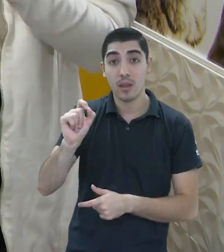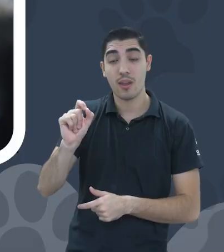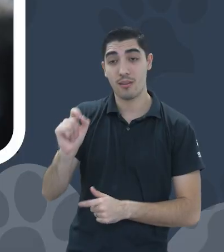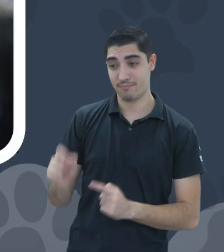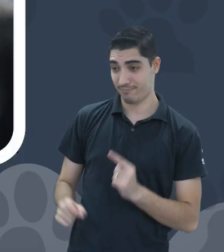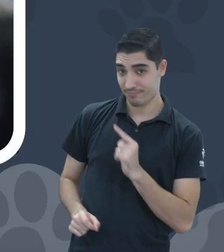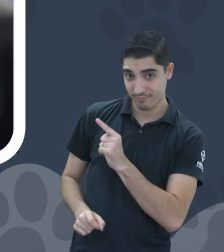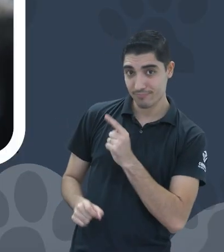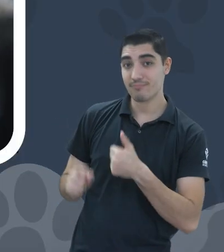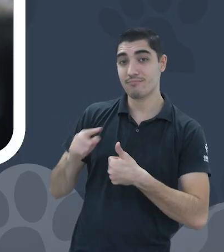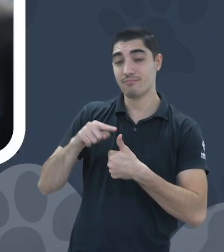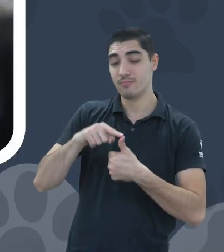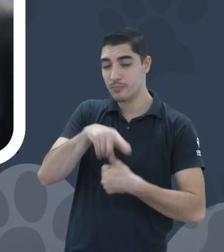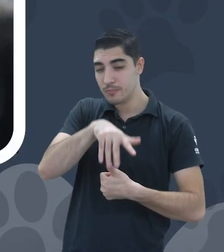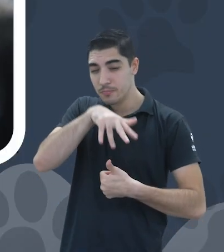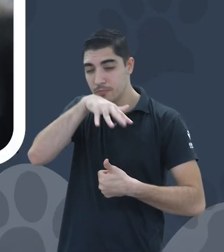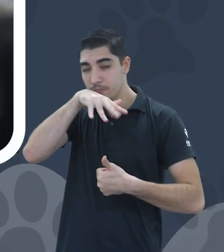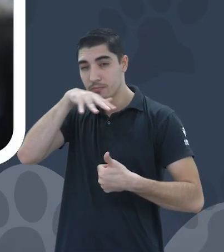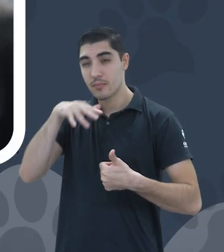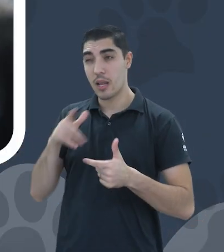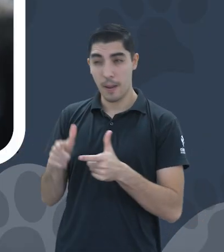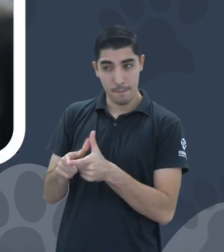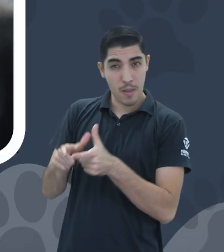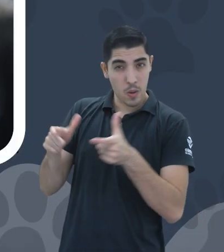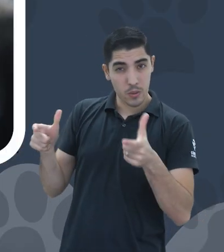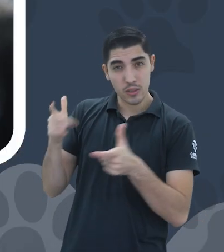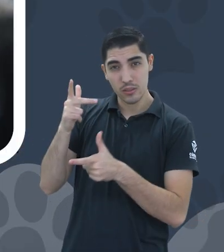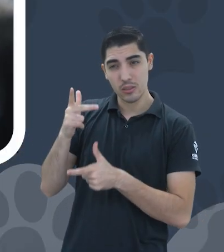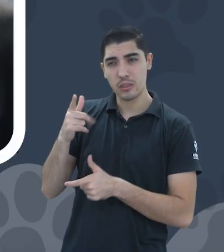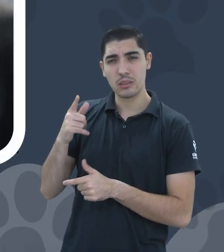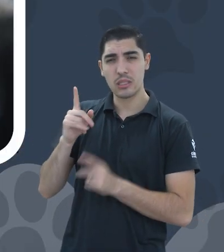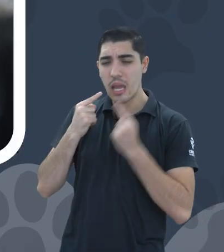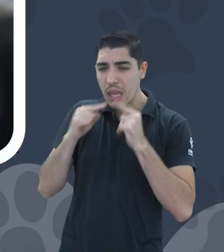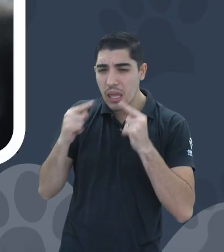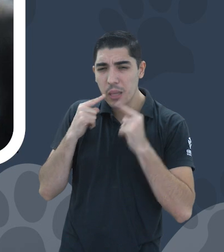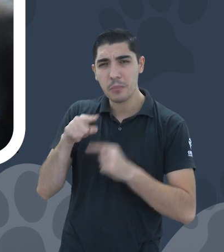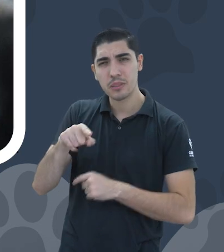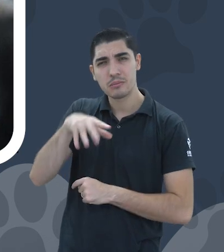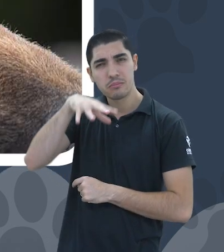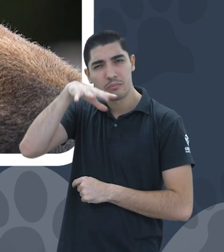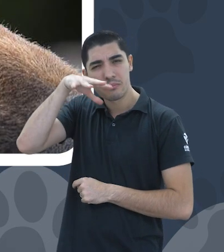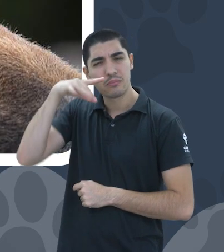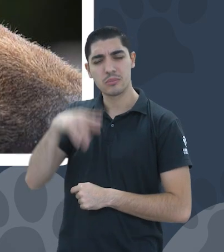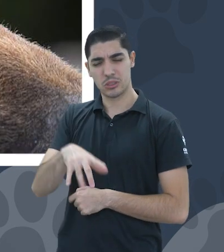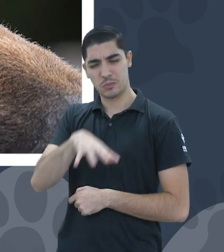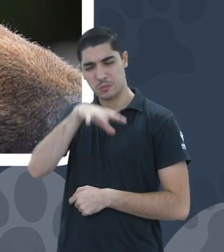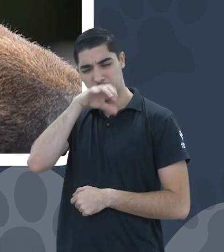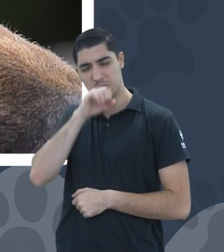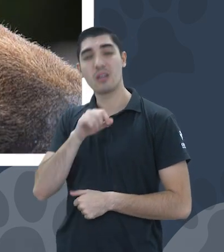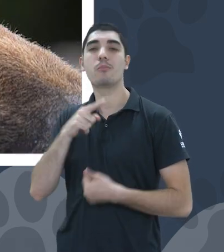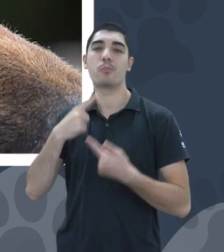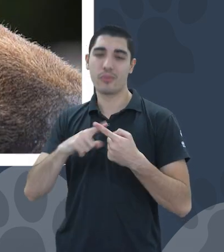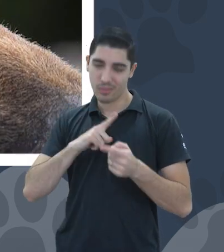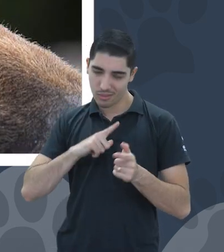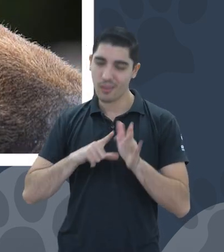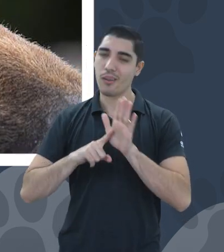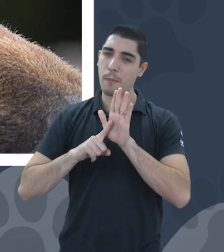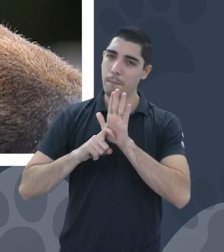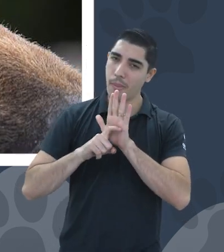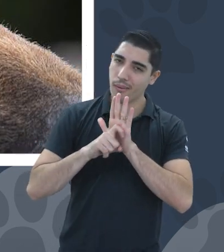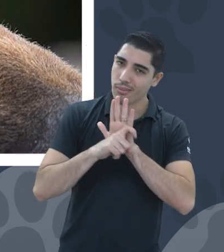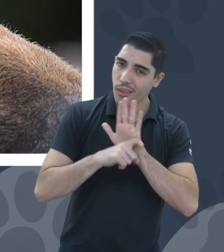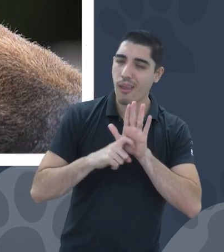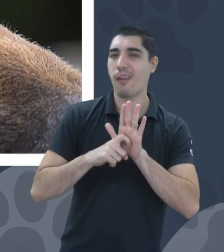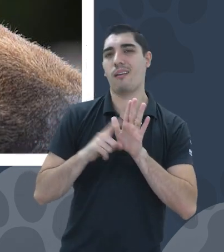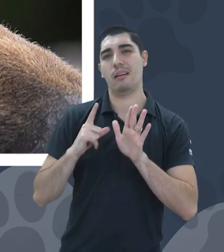problema? Dermatites, cheiro, né? O que mais o cliente chega aqui para mim é um cheiro. Por quê? Porque daí acaba assim causando